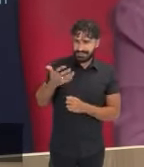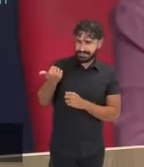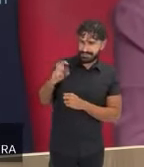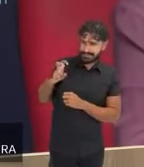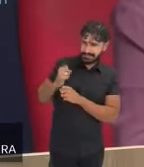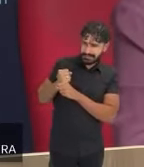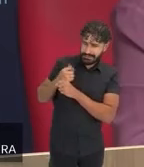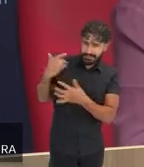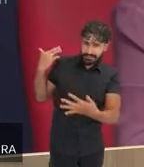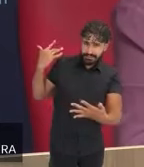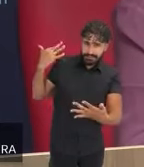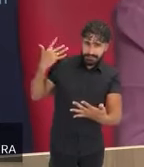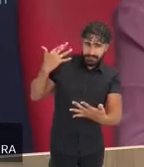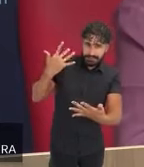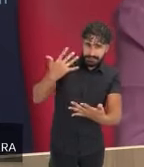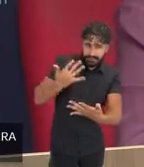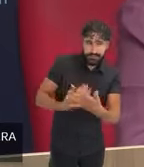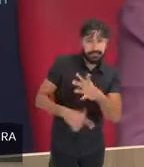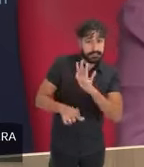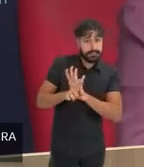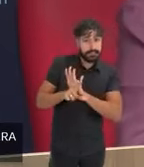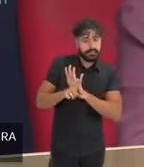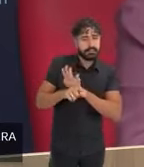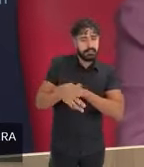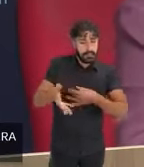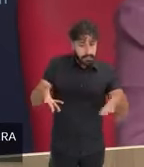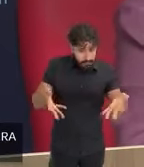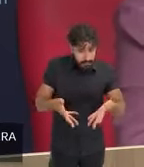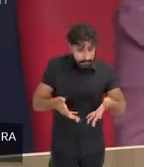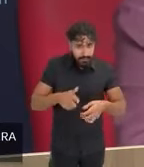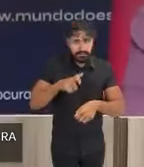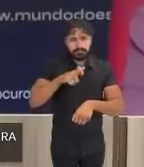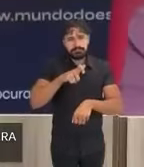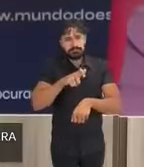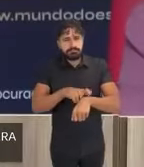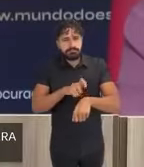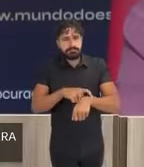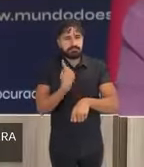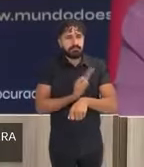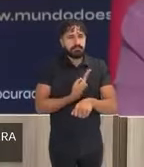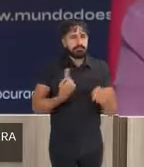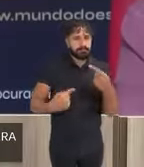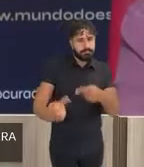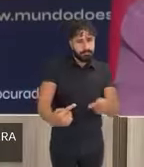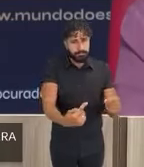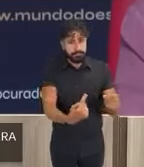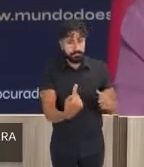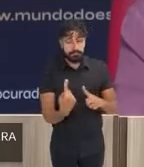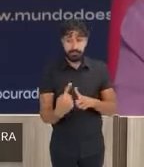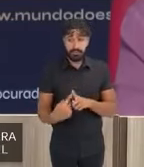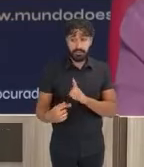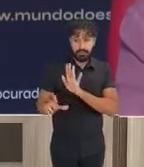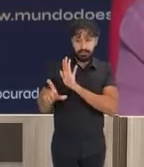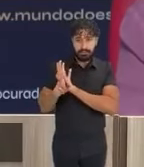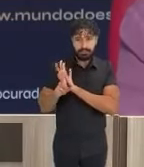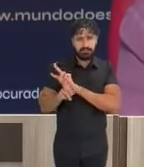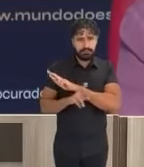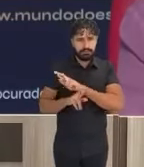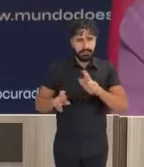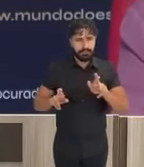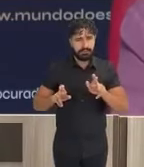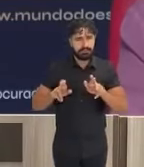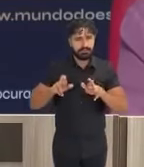era momento mesmo da gente poder discutir, porque é uma lei que envolve a vários